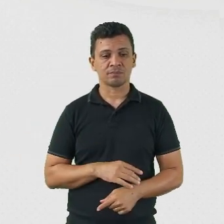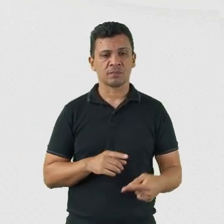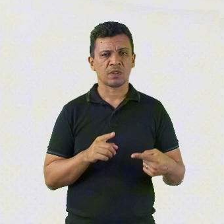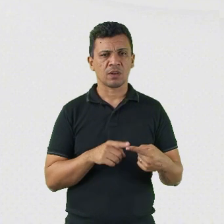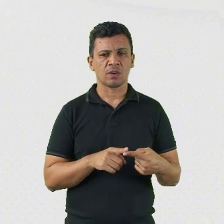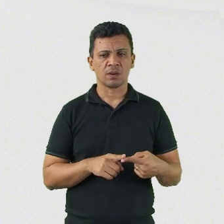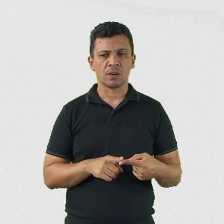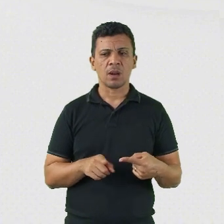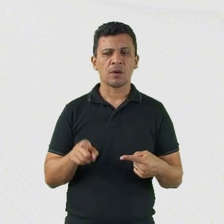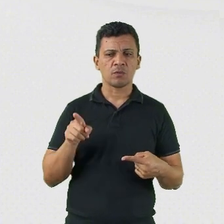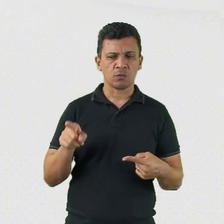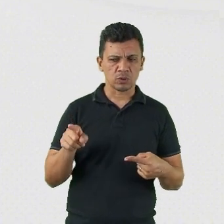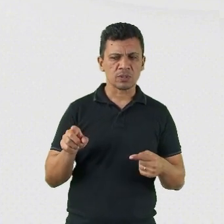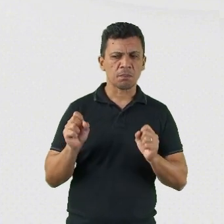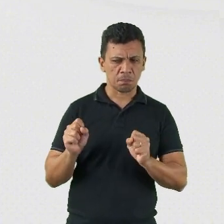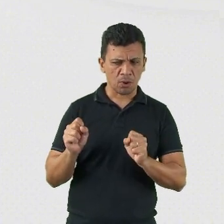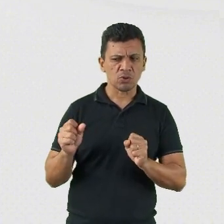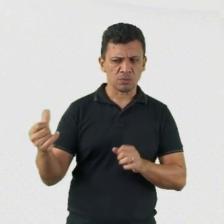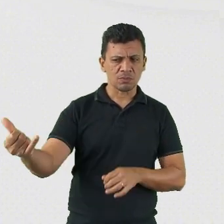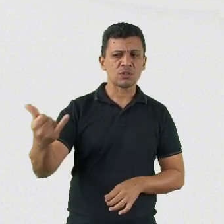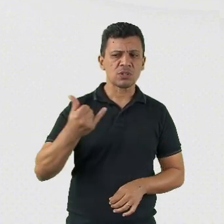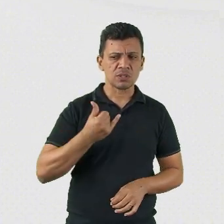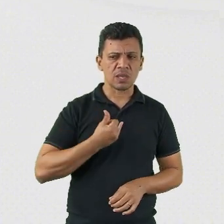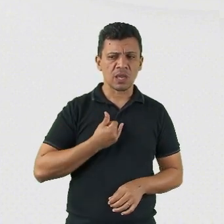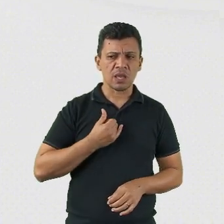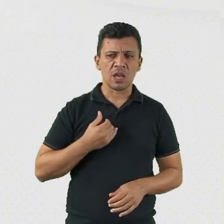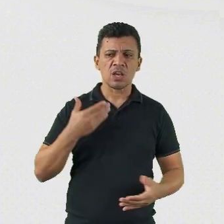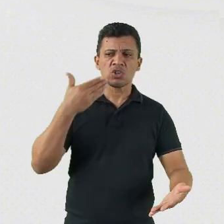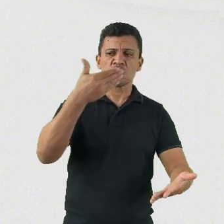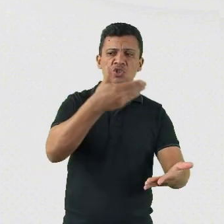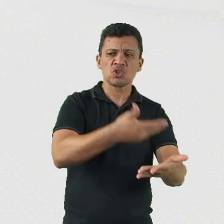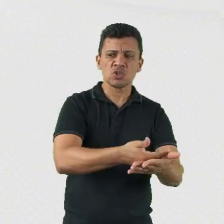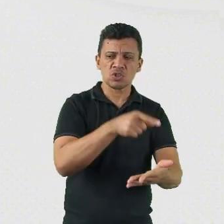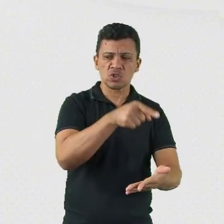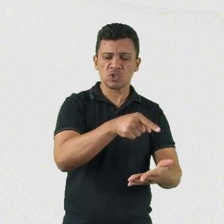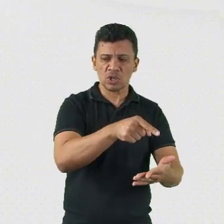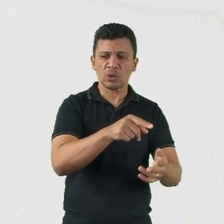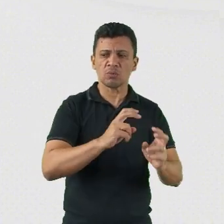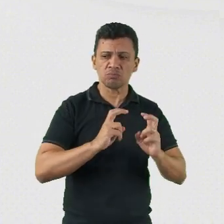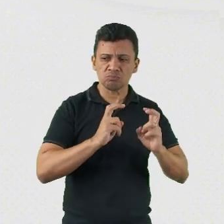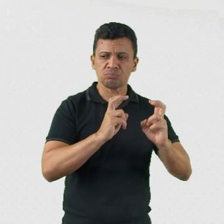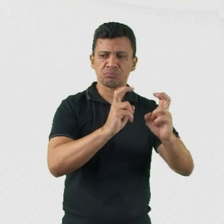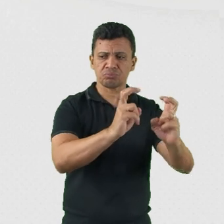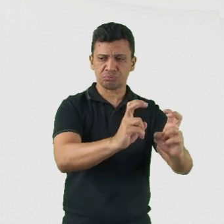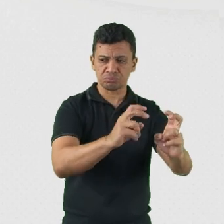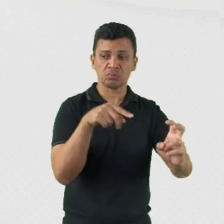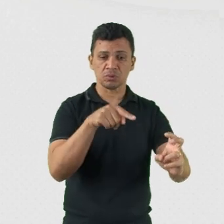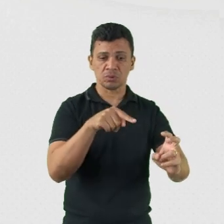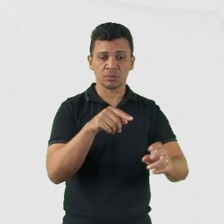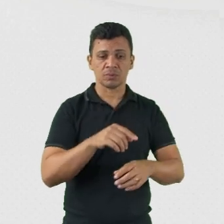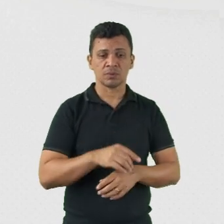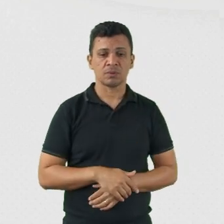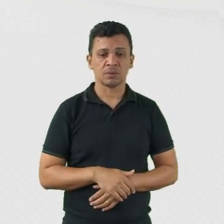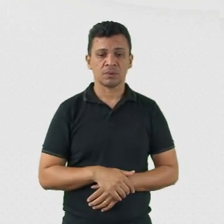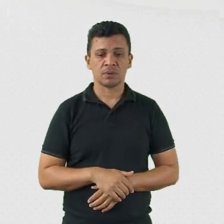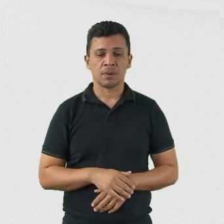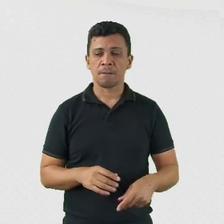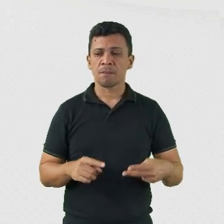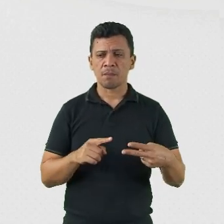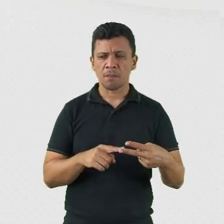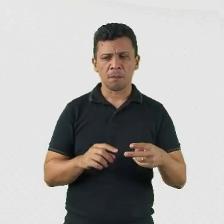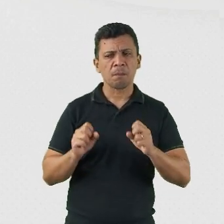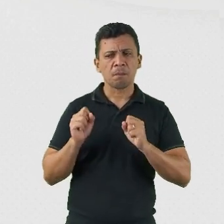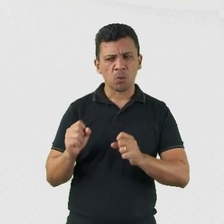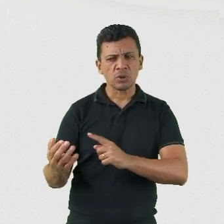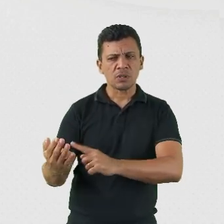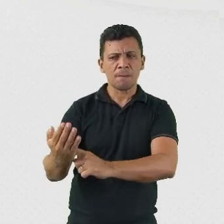Você pode me dizer como eu chego na estação? Could you help me find the bank? Você poderia me ajudar